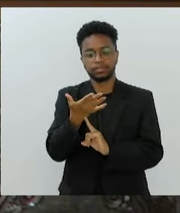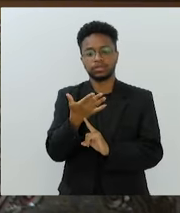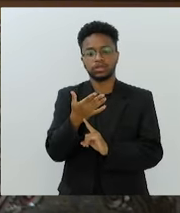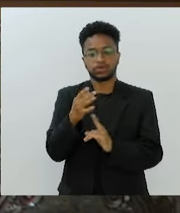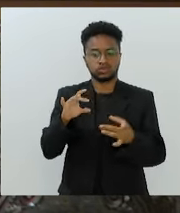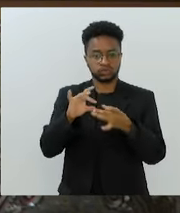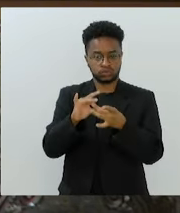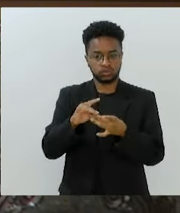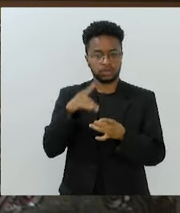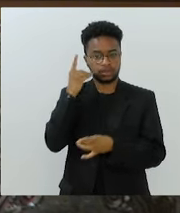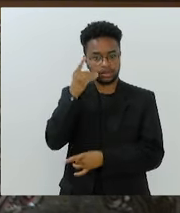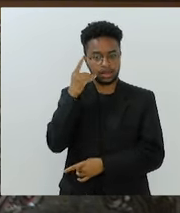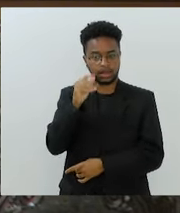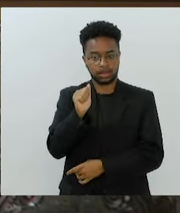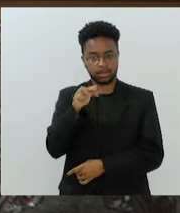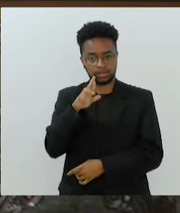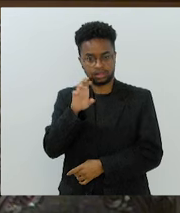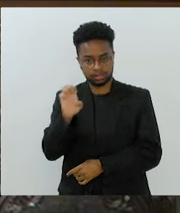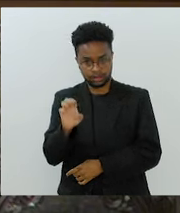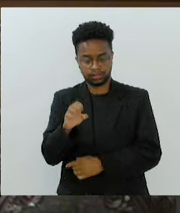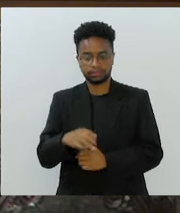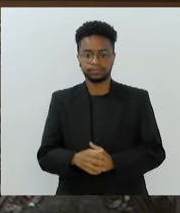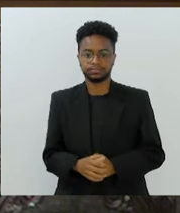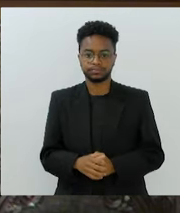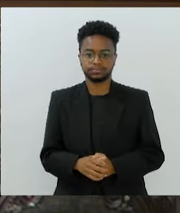né? André Correia, e